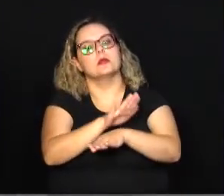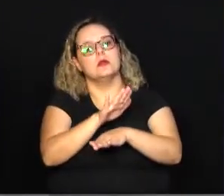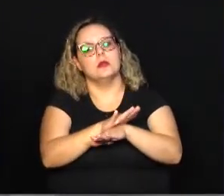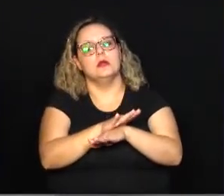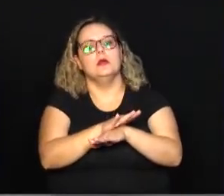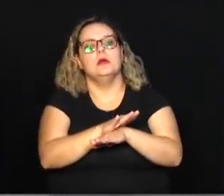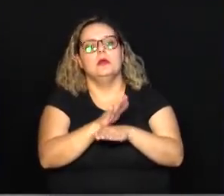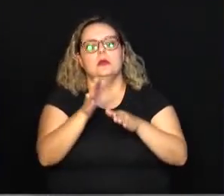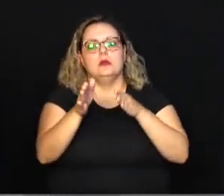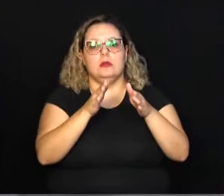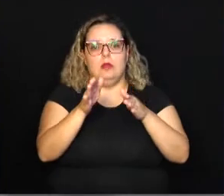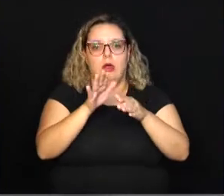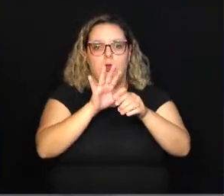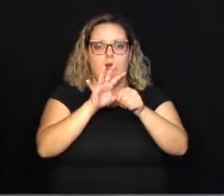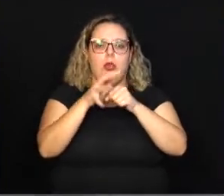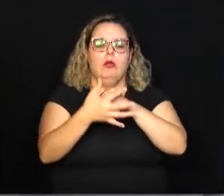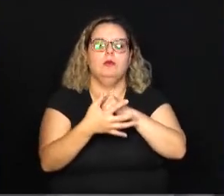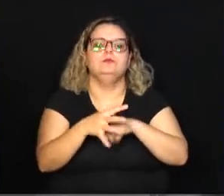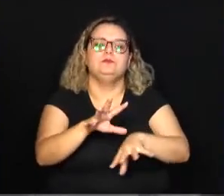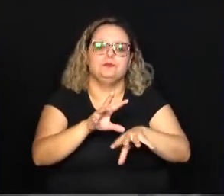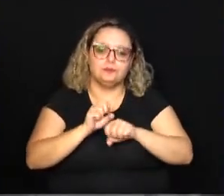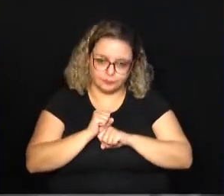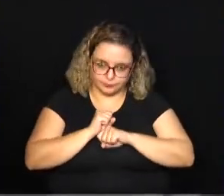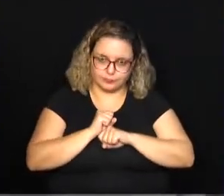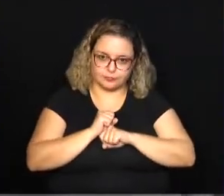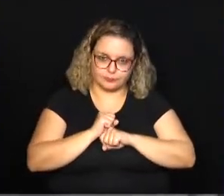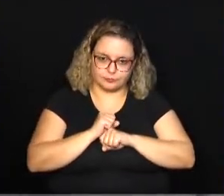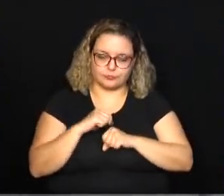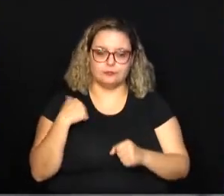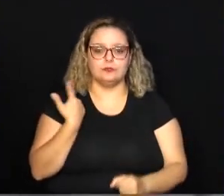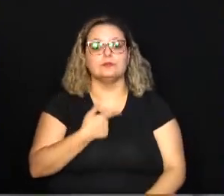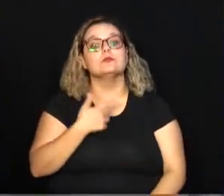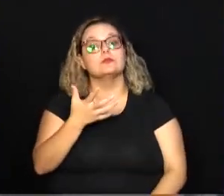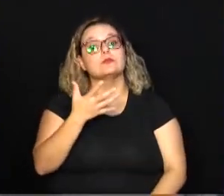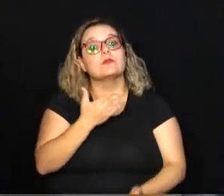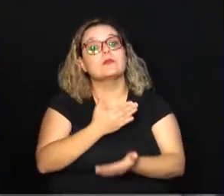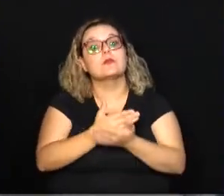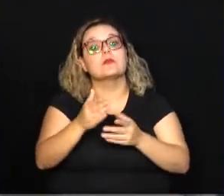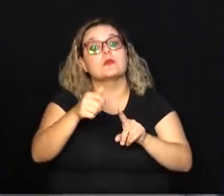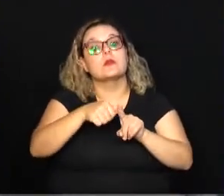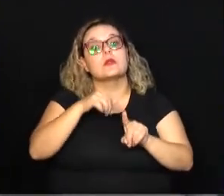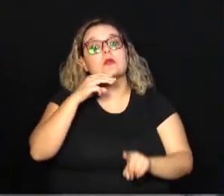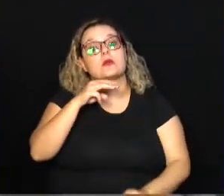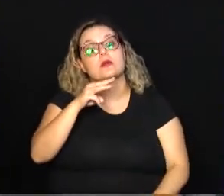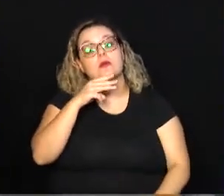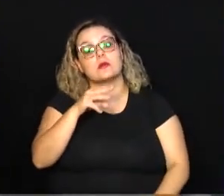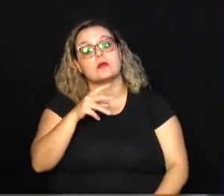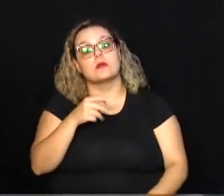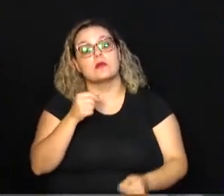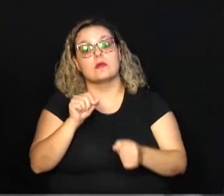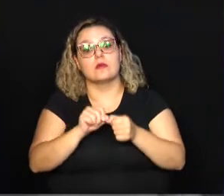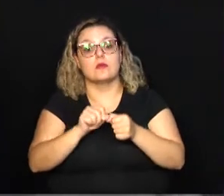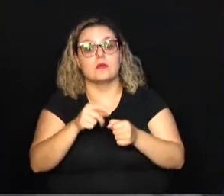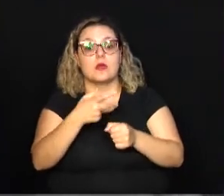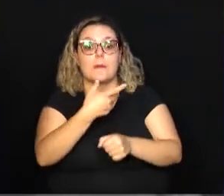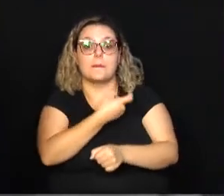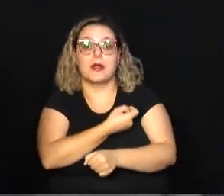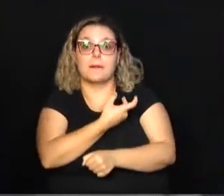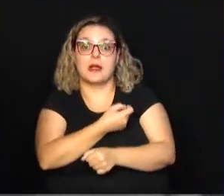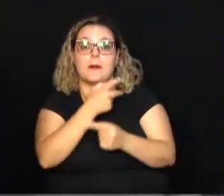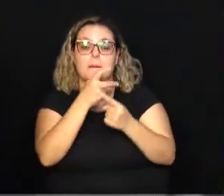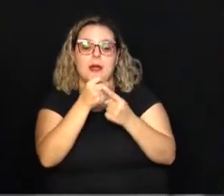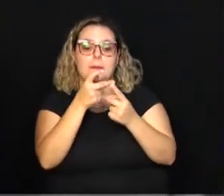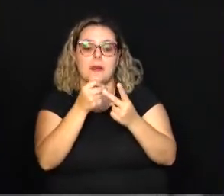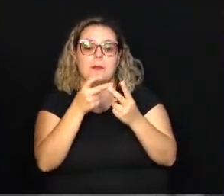atual Covid. Então, nós queríamos começar já em março, abril, já fazer a vacinação, porque o sintoma